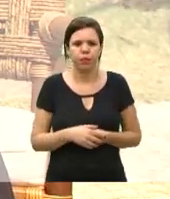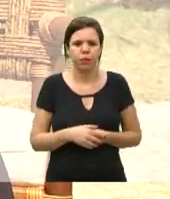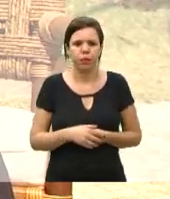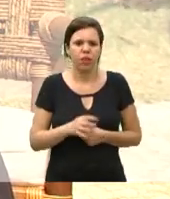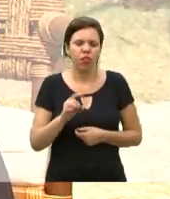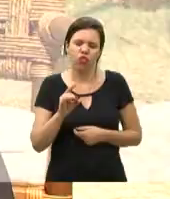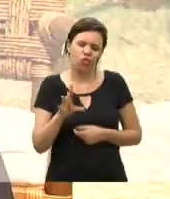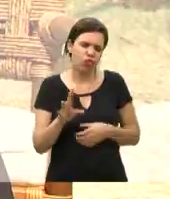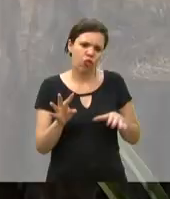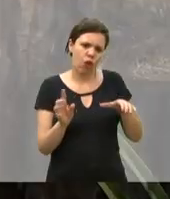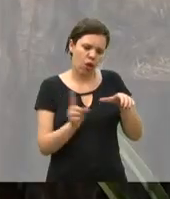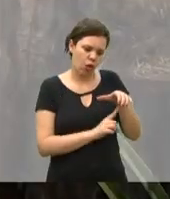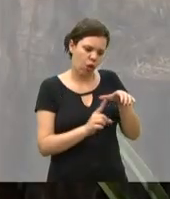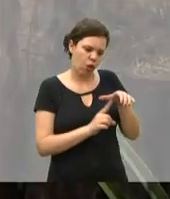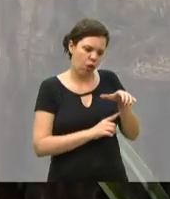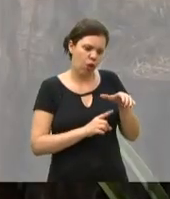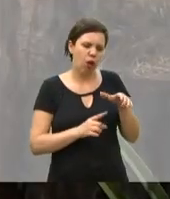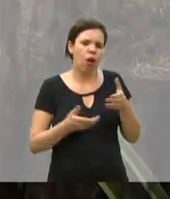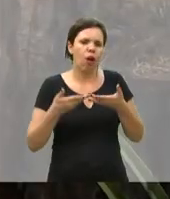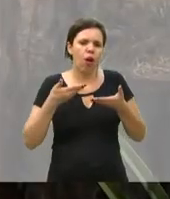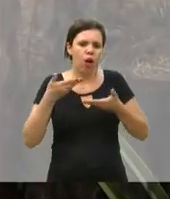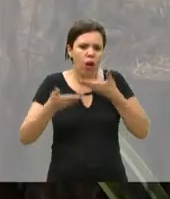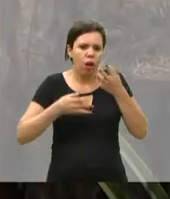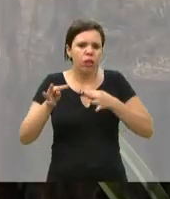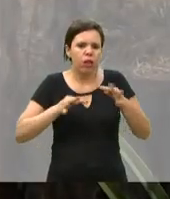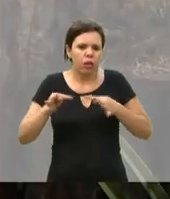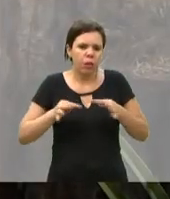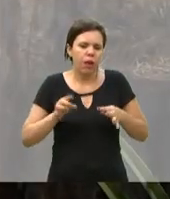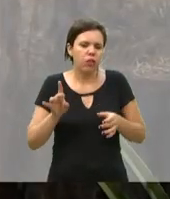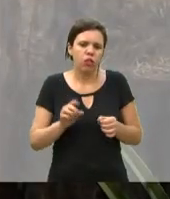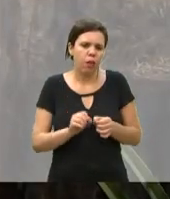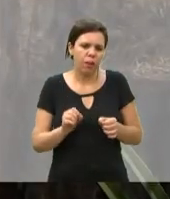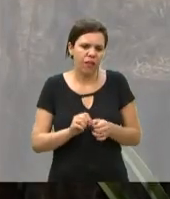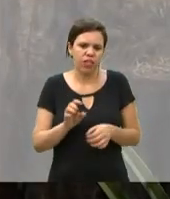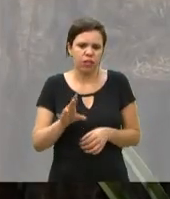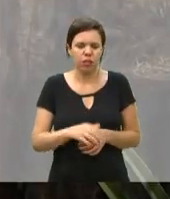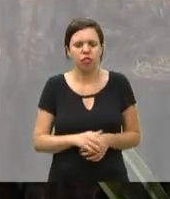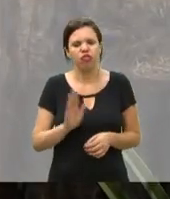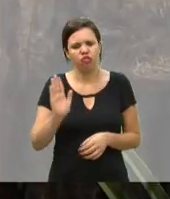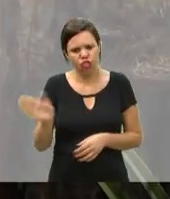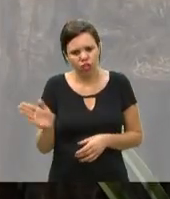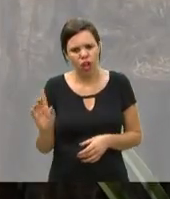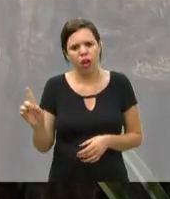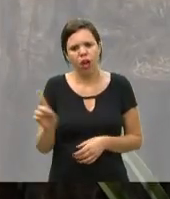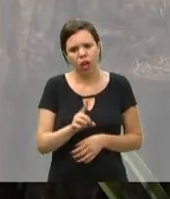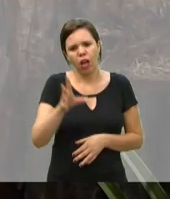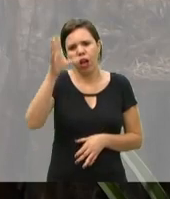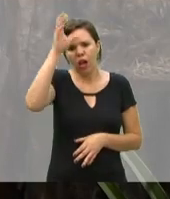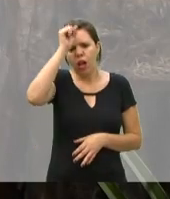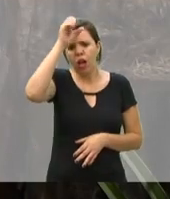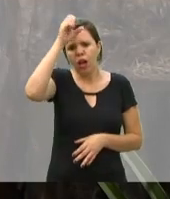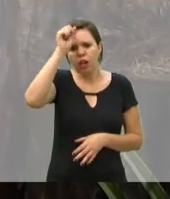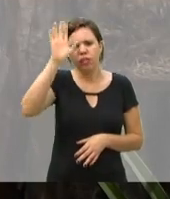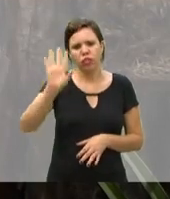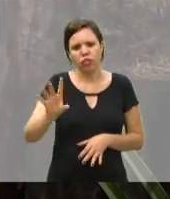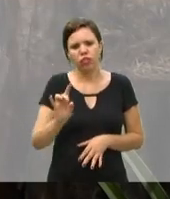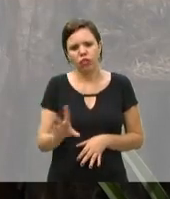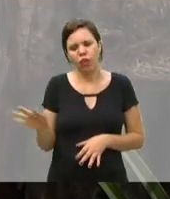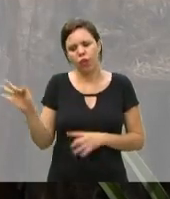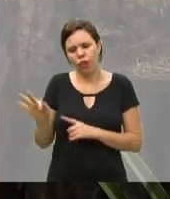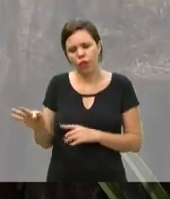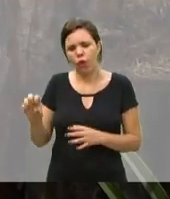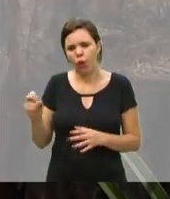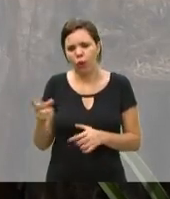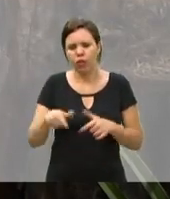as terapias em Entendi. Si, né? Uhum. Vem só para fazer aqueles terapias. Aqueles que já passaram para o aprendizado, igual você falou, na faculdade